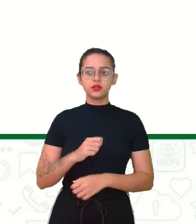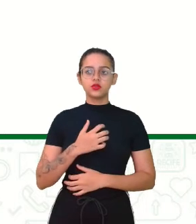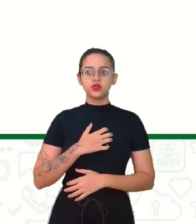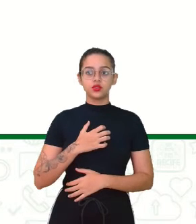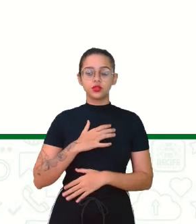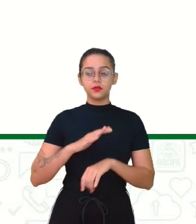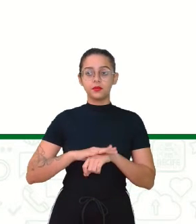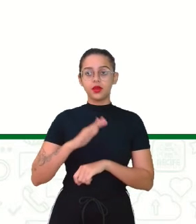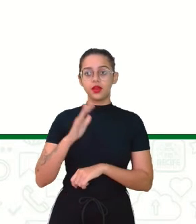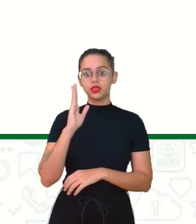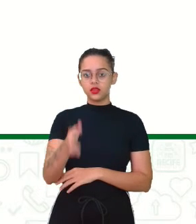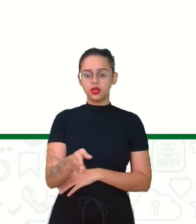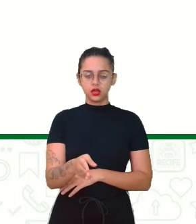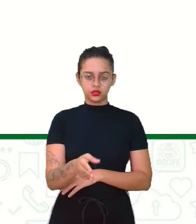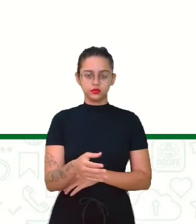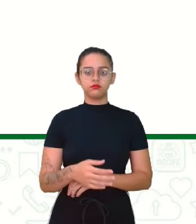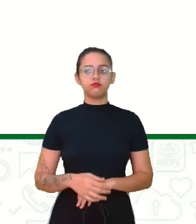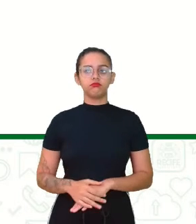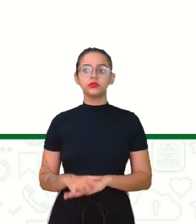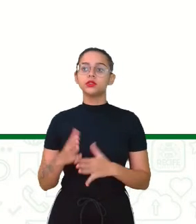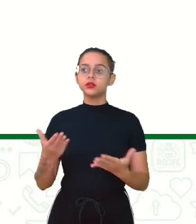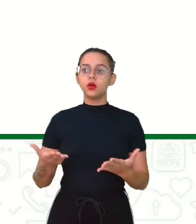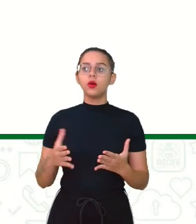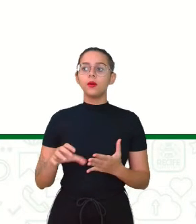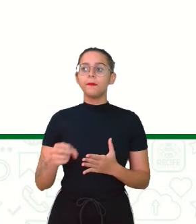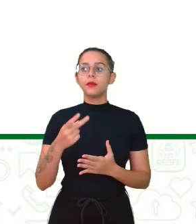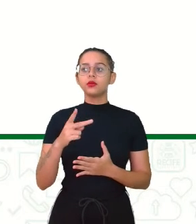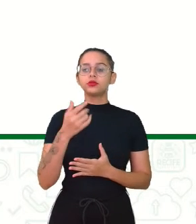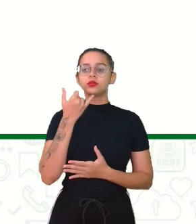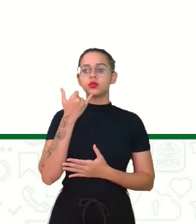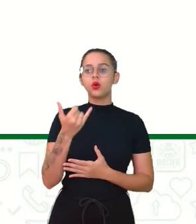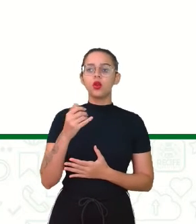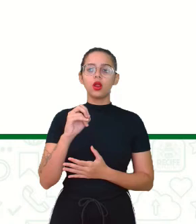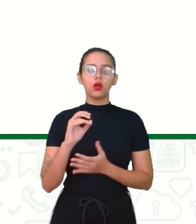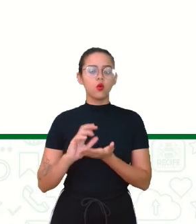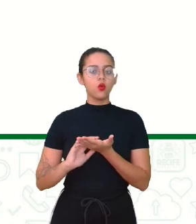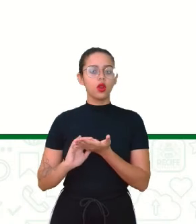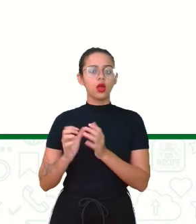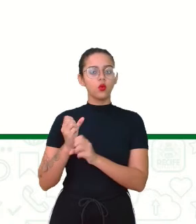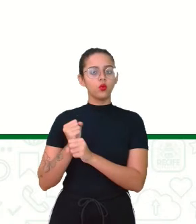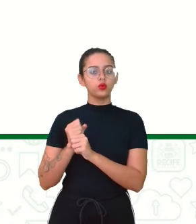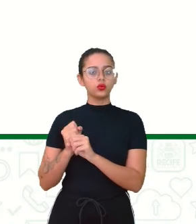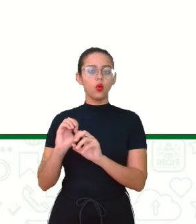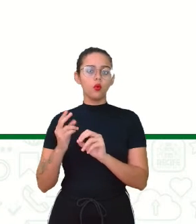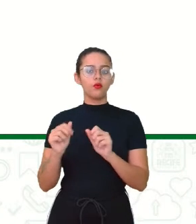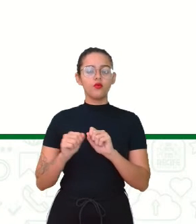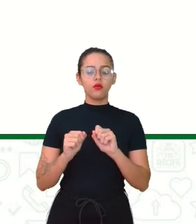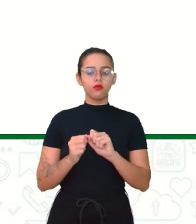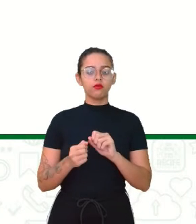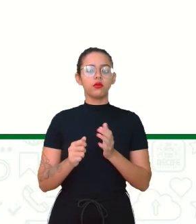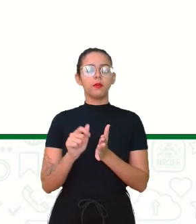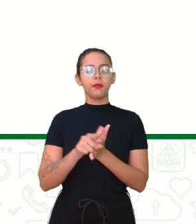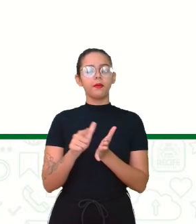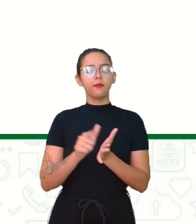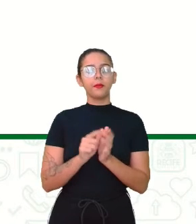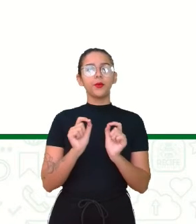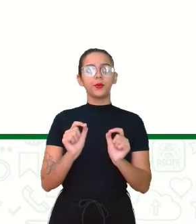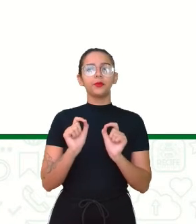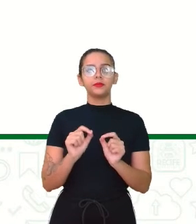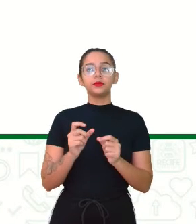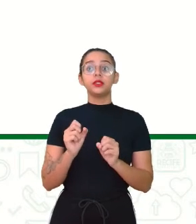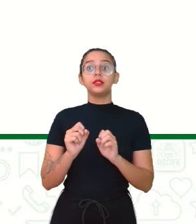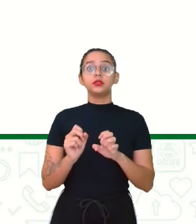maneira mais direta. Então, pega aí o celular, a calculadora, ou então faz o cálculo mesmo, que é o seguinte: se